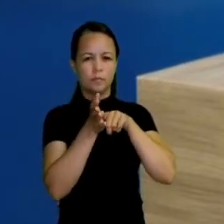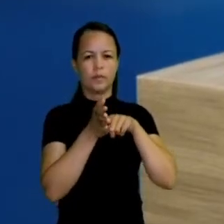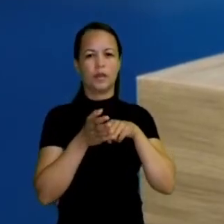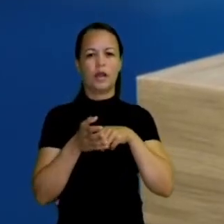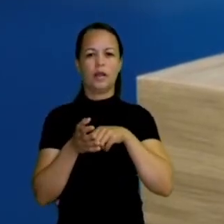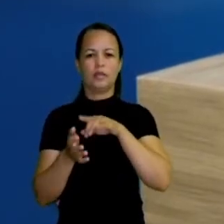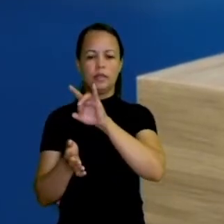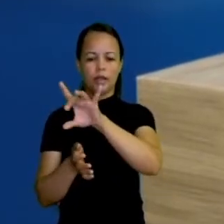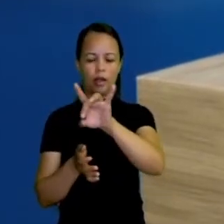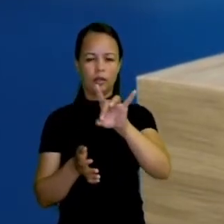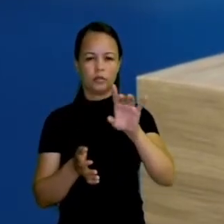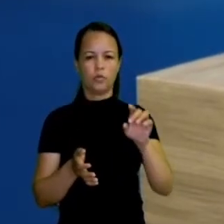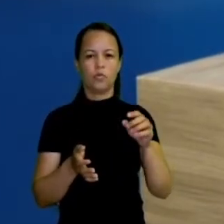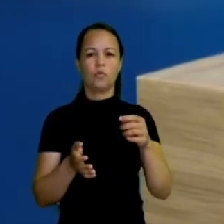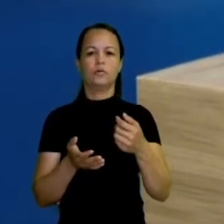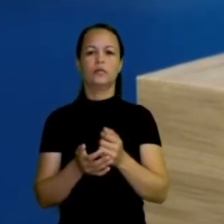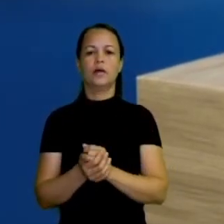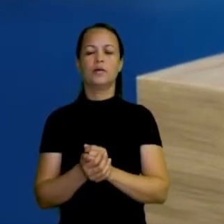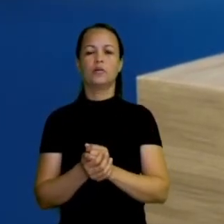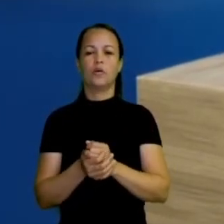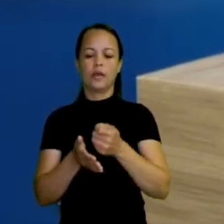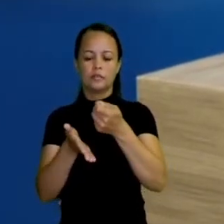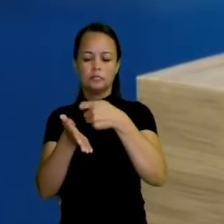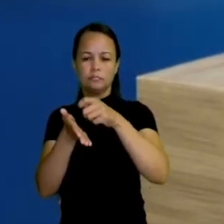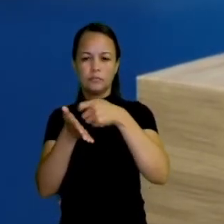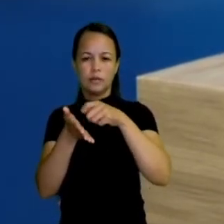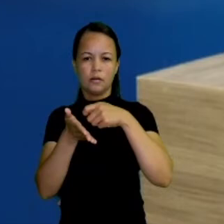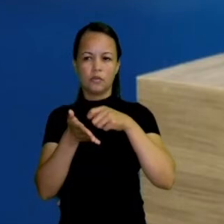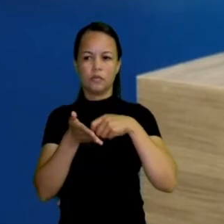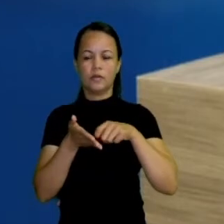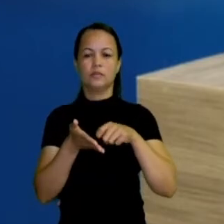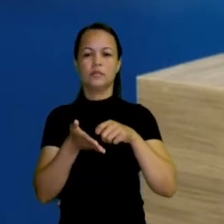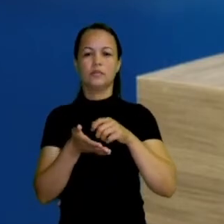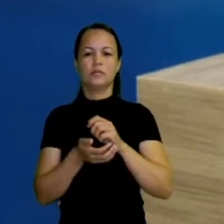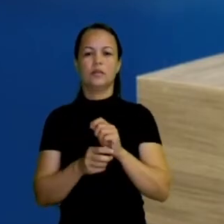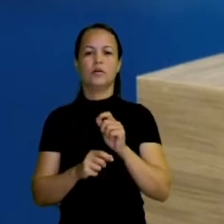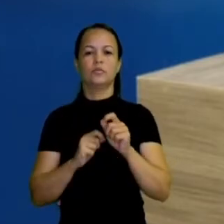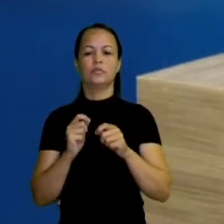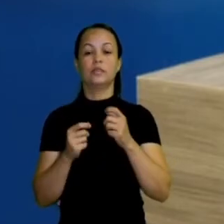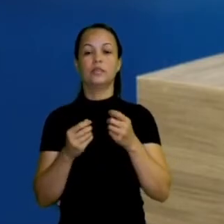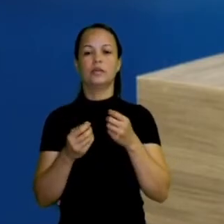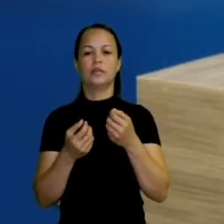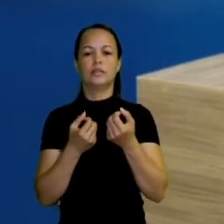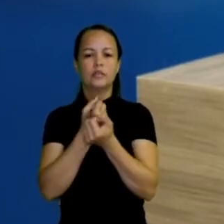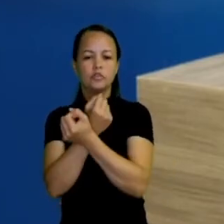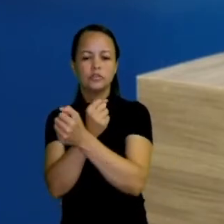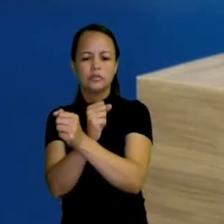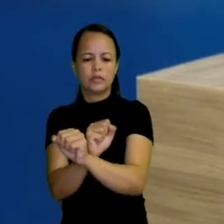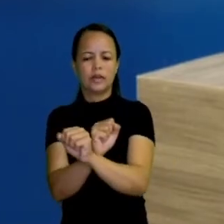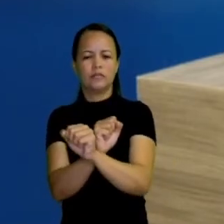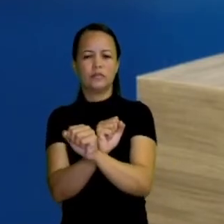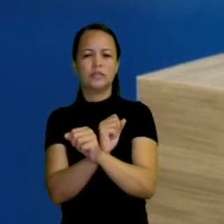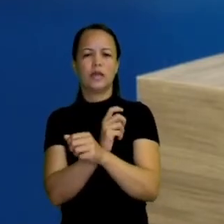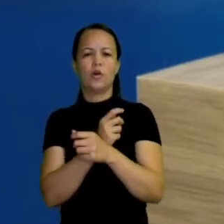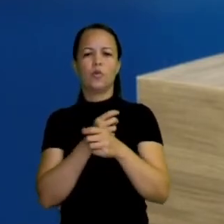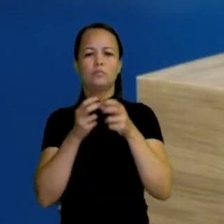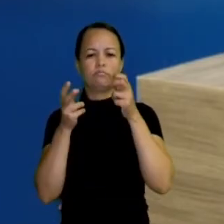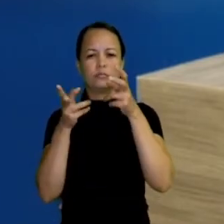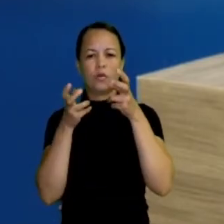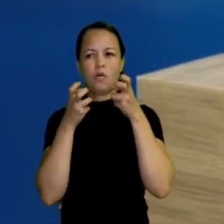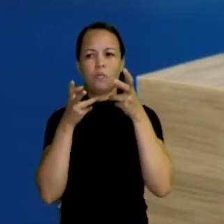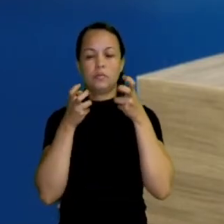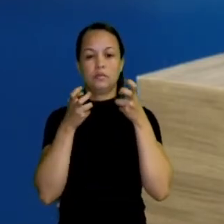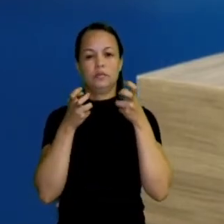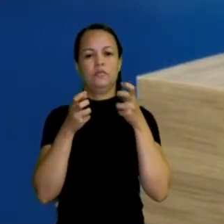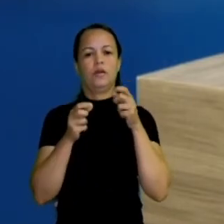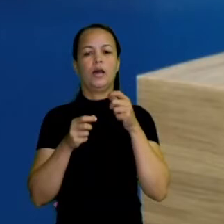individuais, colocassem para conversação esse contexto aí da escravidão, de observar do